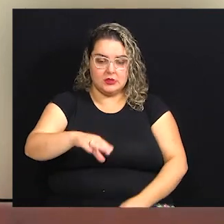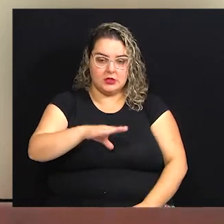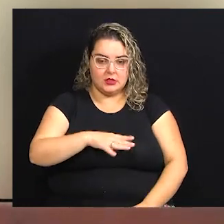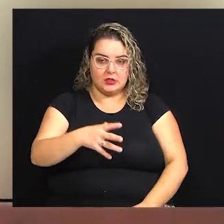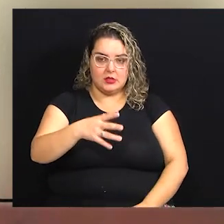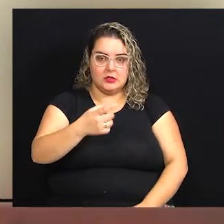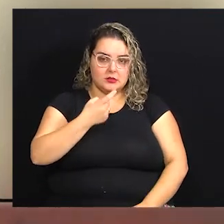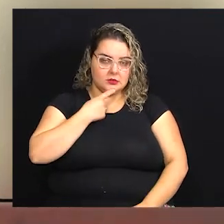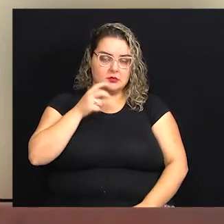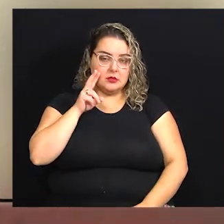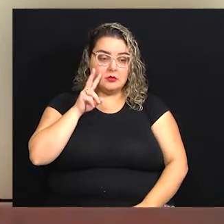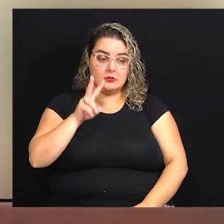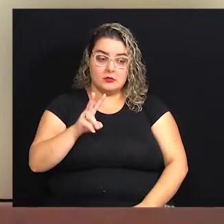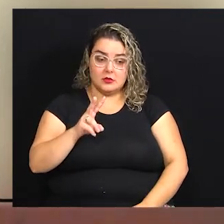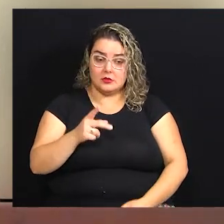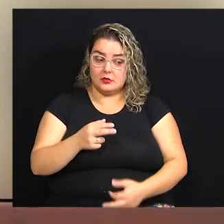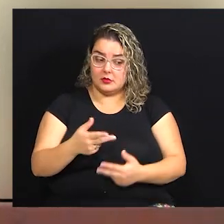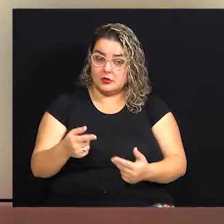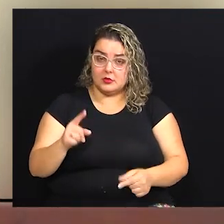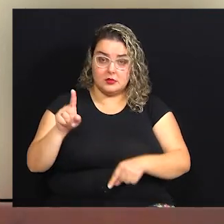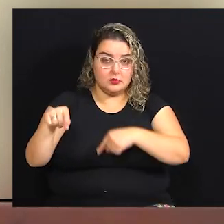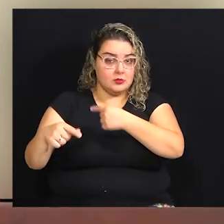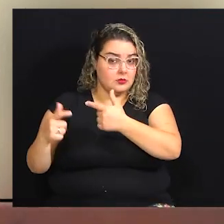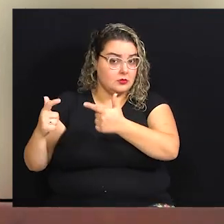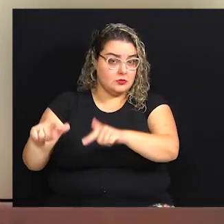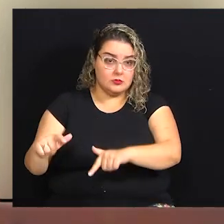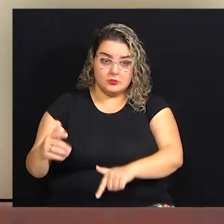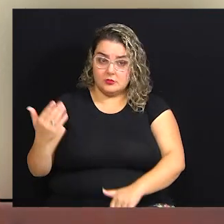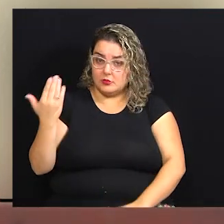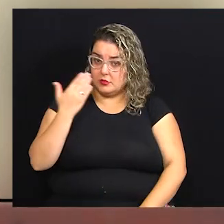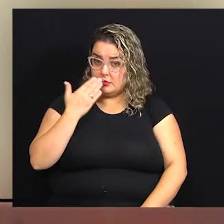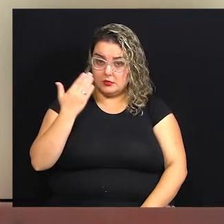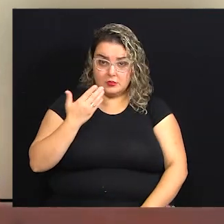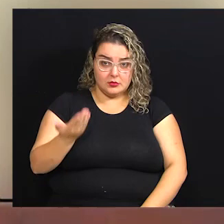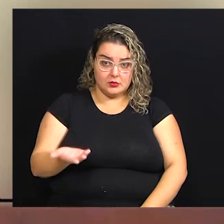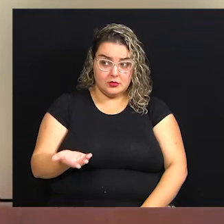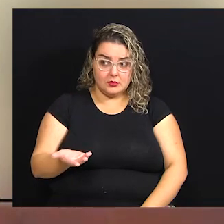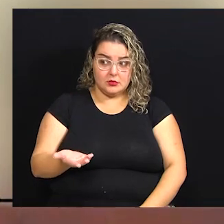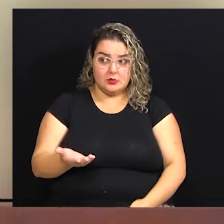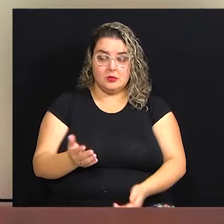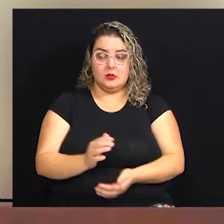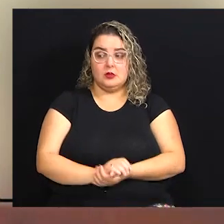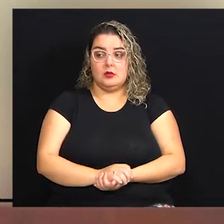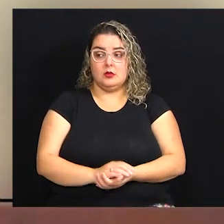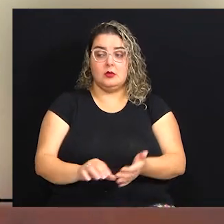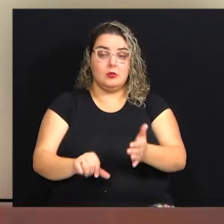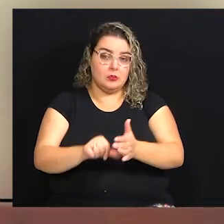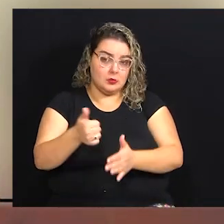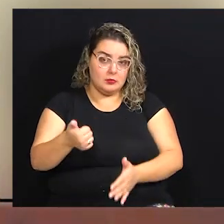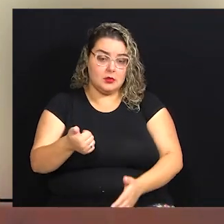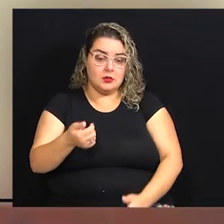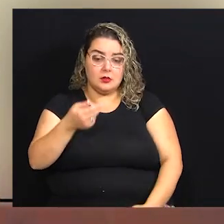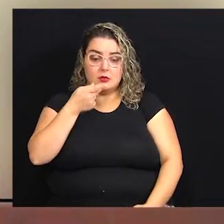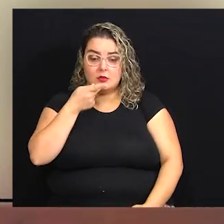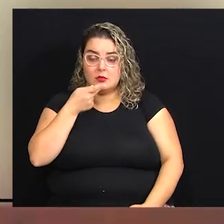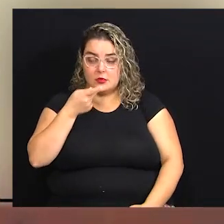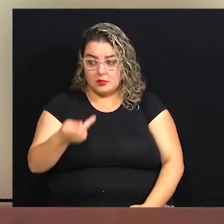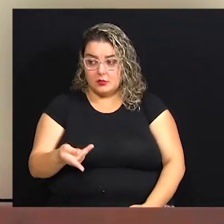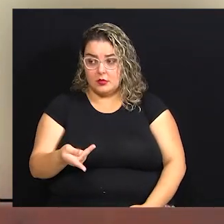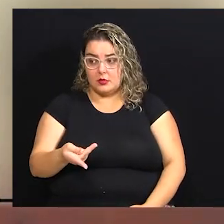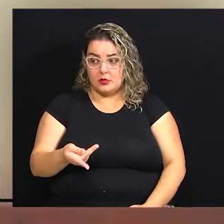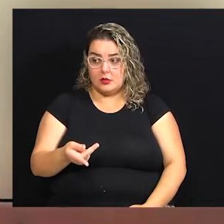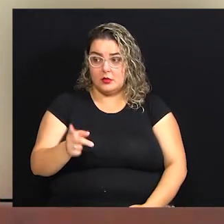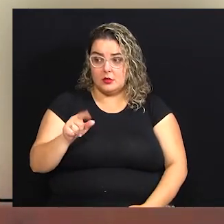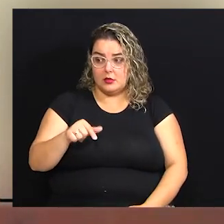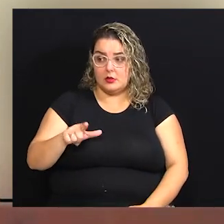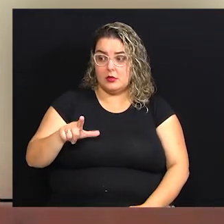vi coisas que em outros lugares eu não presenciei. O primeiro caso que eu cito